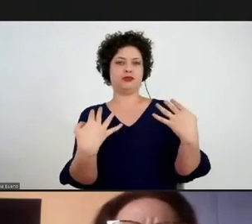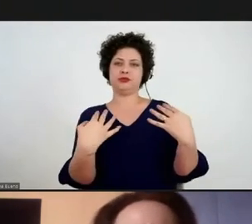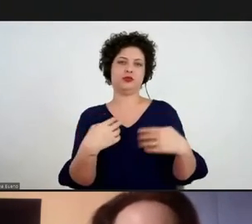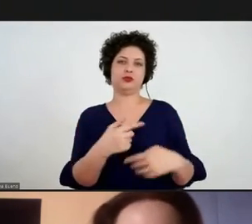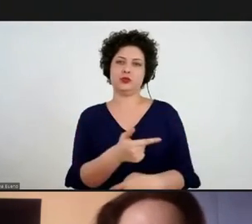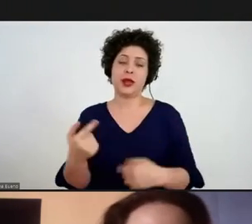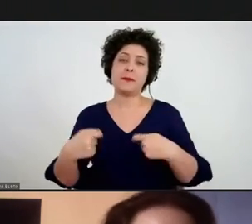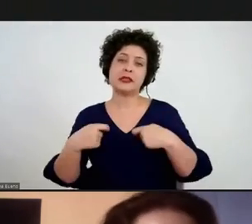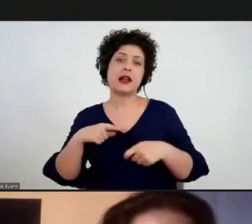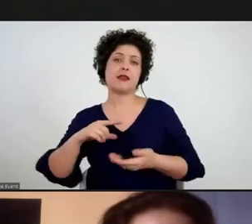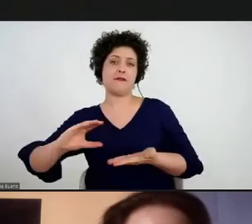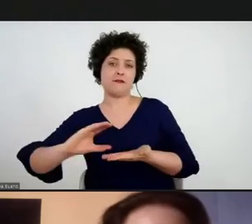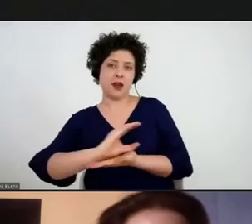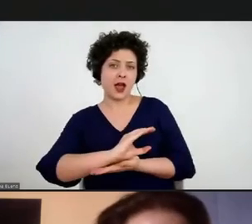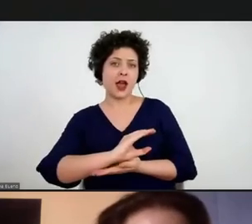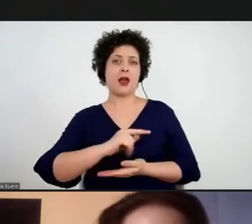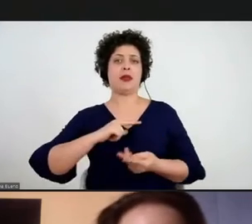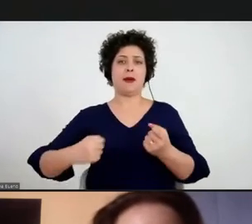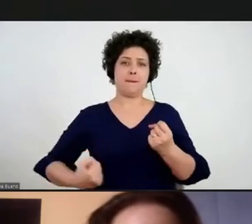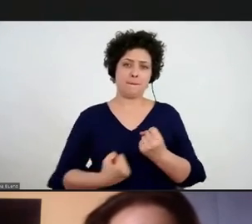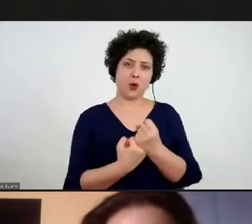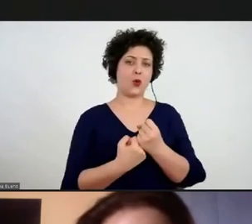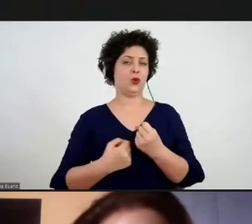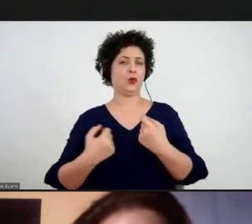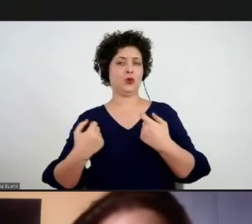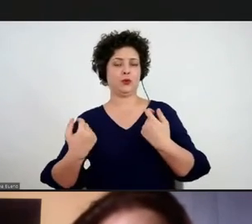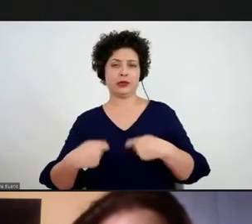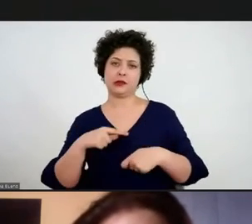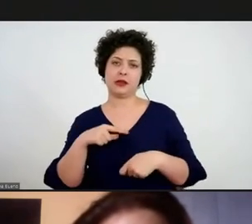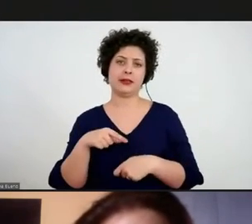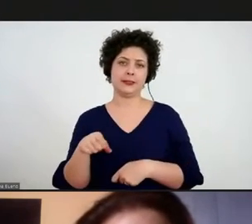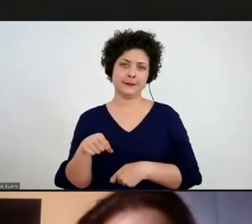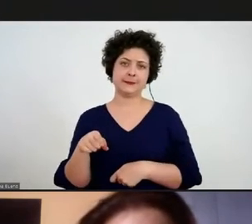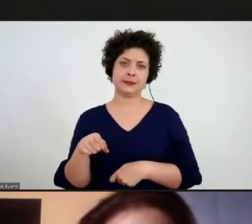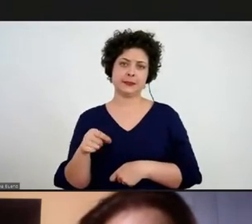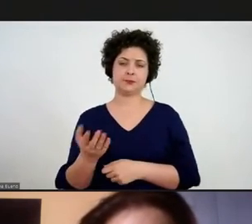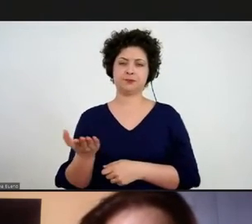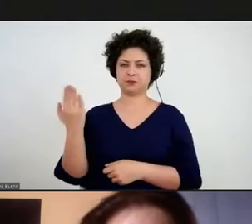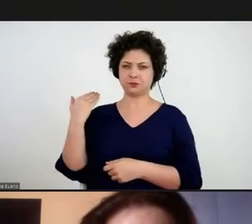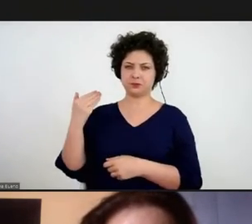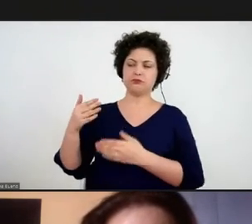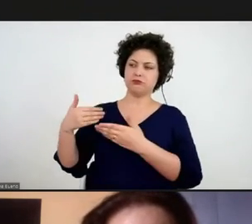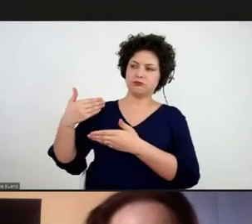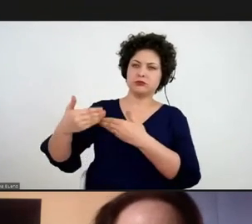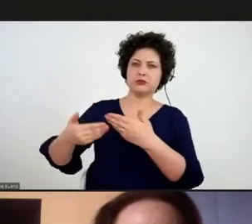né, de ter uma destinação. Havia um caminhar lá